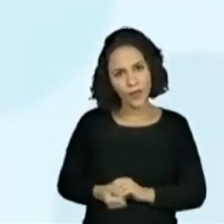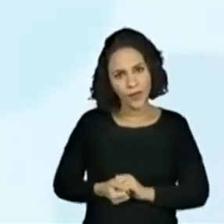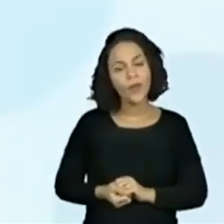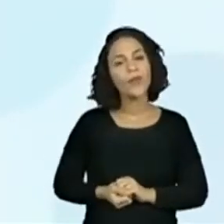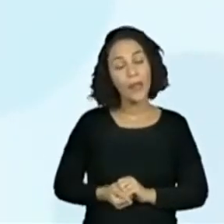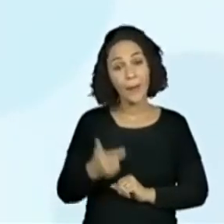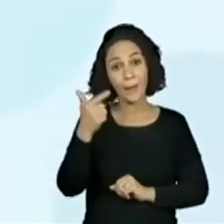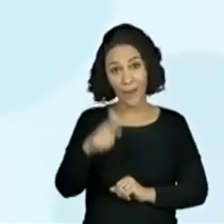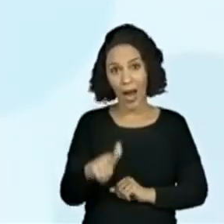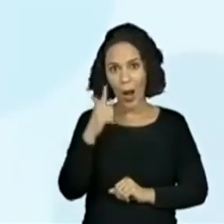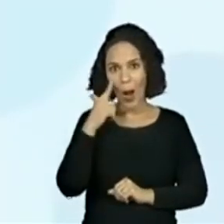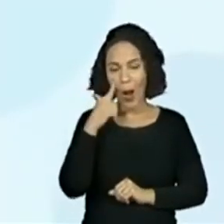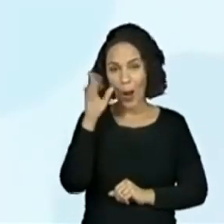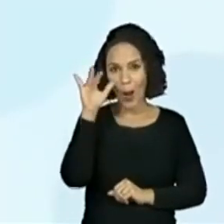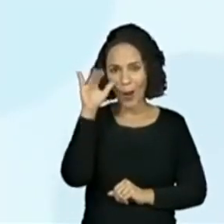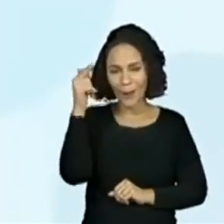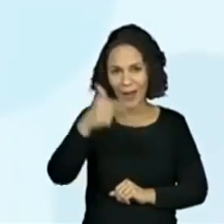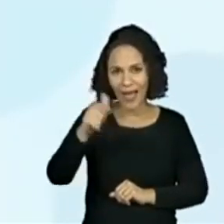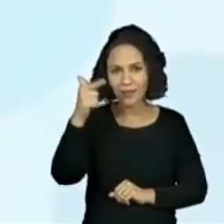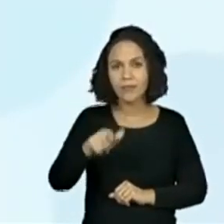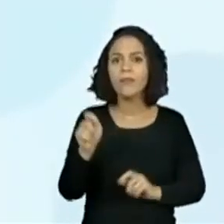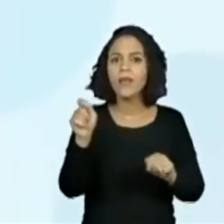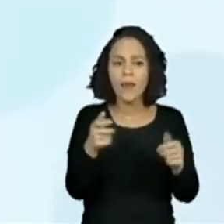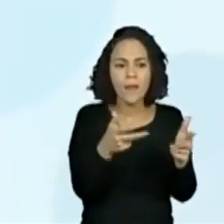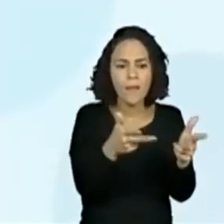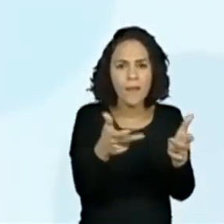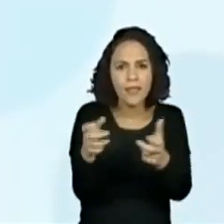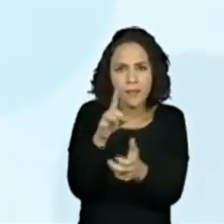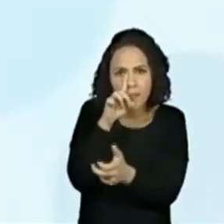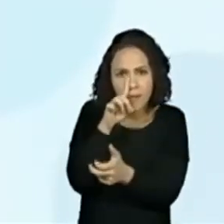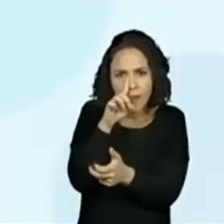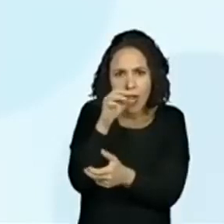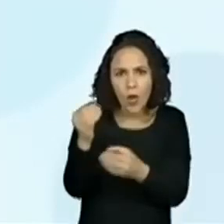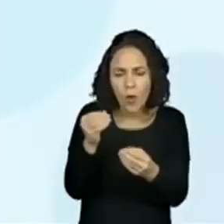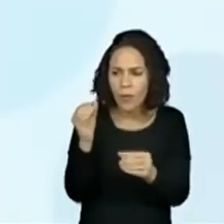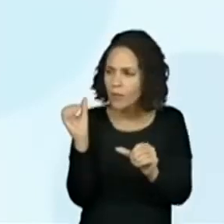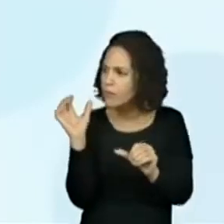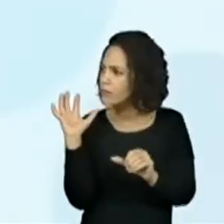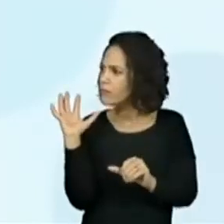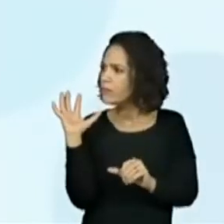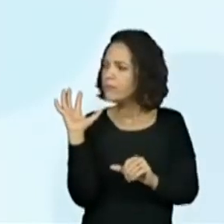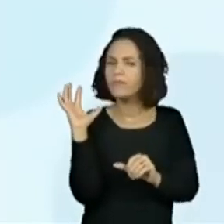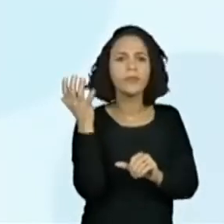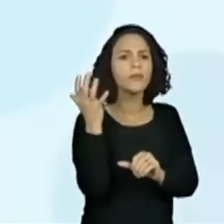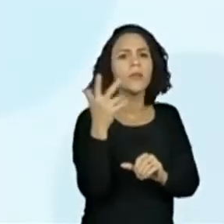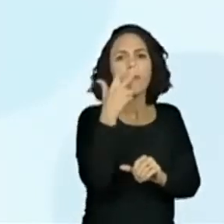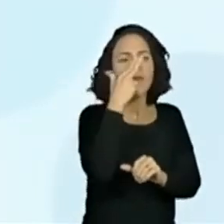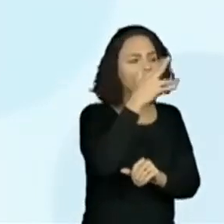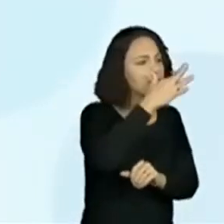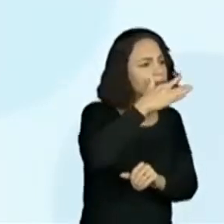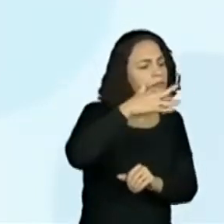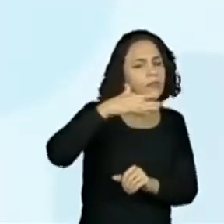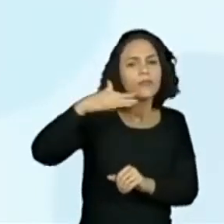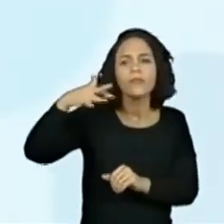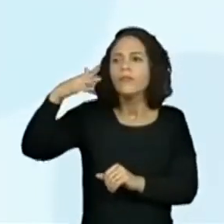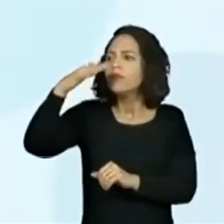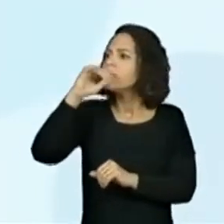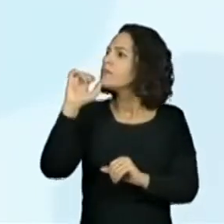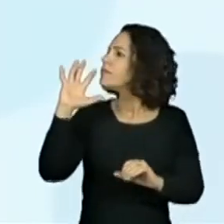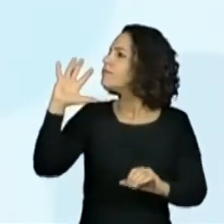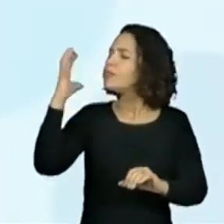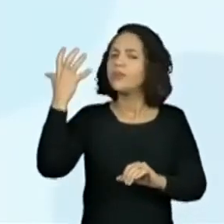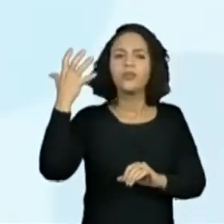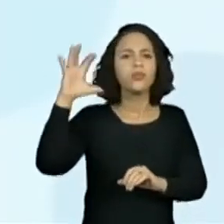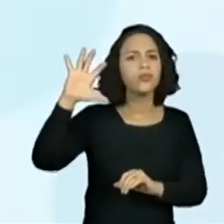baratas. Conseguem perceber o perigo através de mudanças na corrente do ar à sua volta. Elas